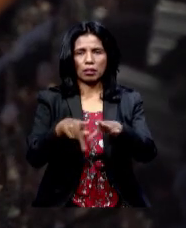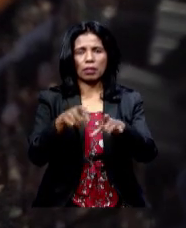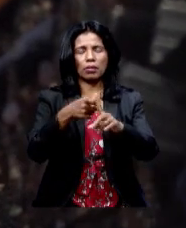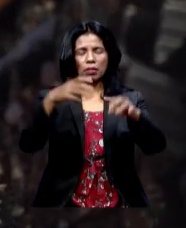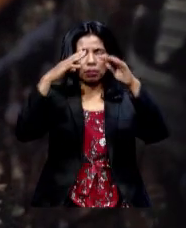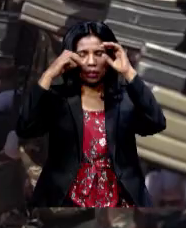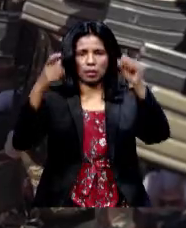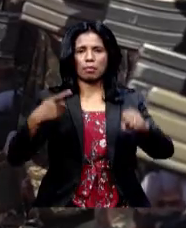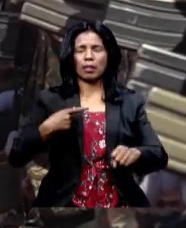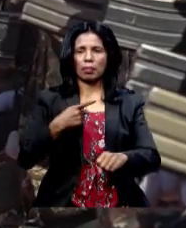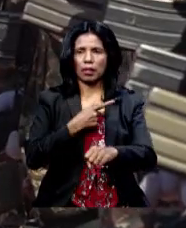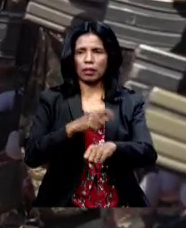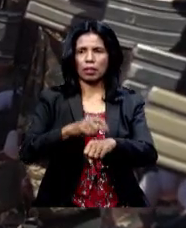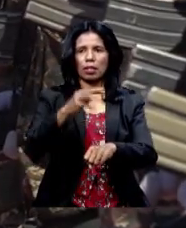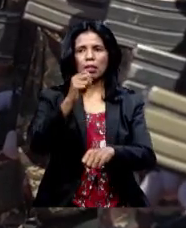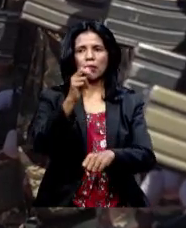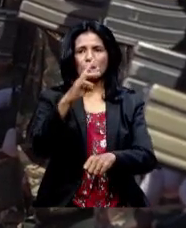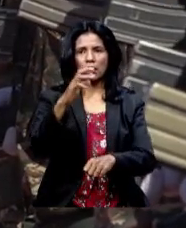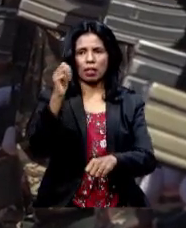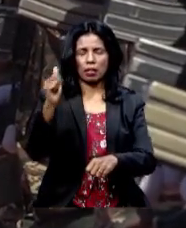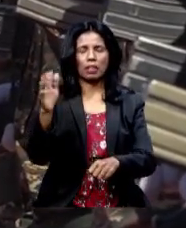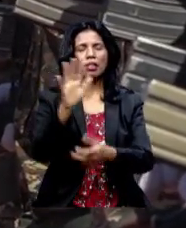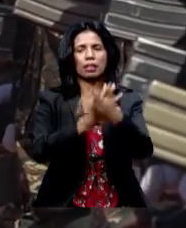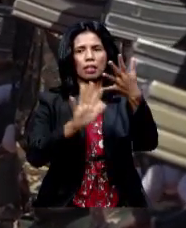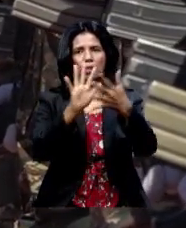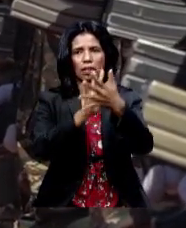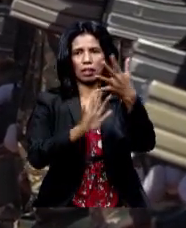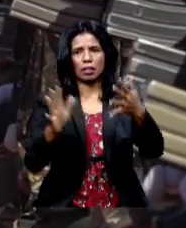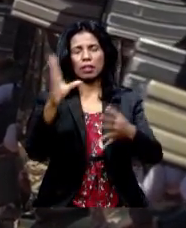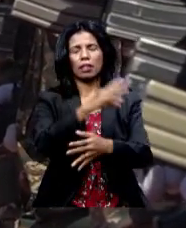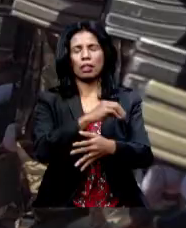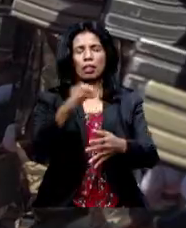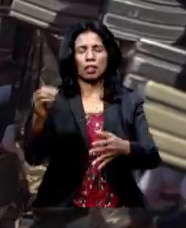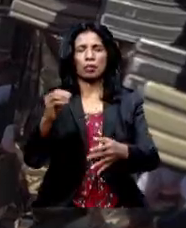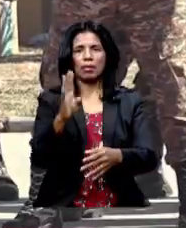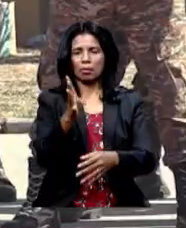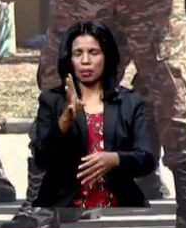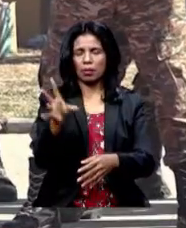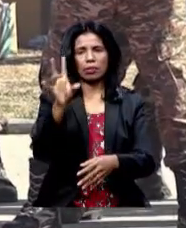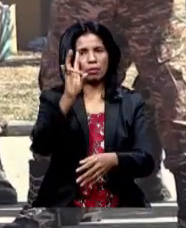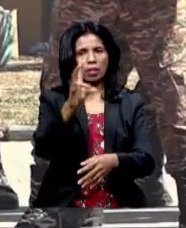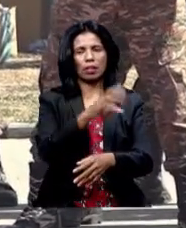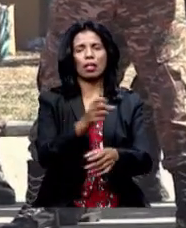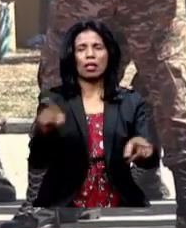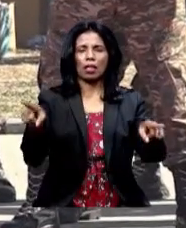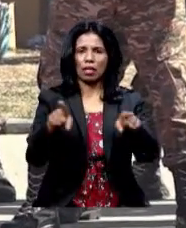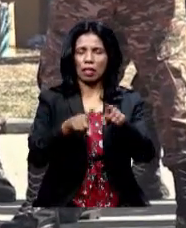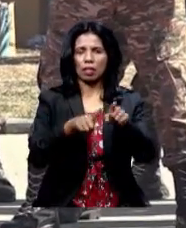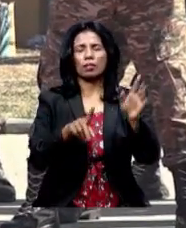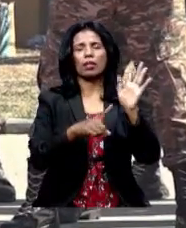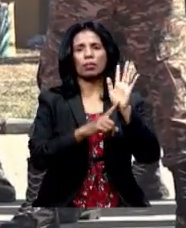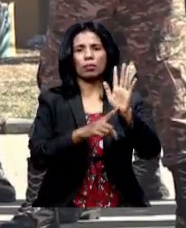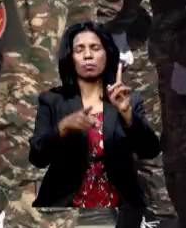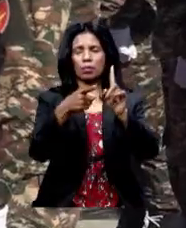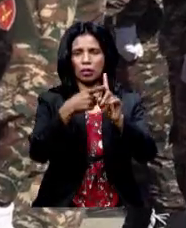Parlamento Nacional, Maria Fernanda Lainian, e a cerimônia aniversário falindil, Badala Hatnulu Resinualune, Hanessa sinal positivo